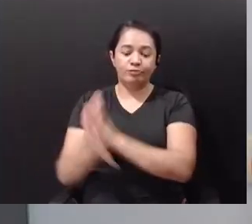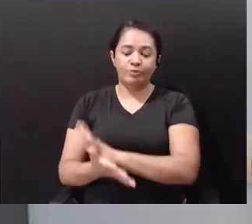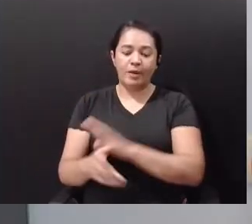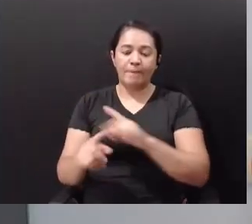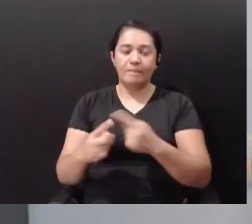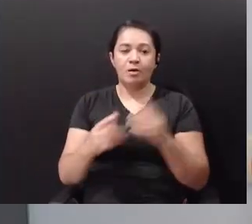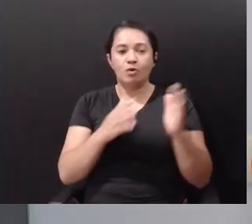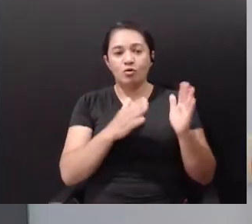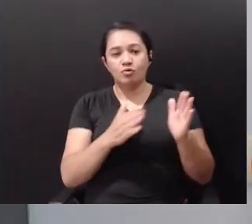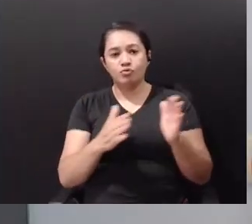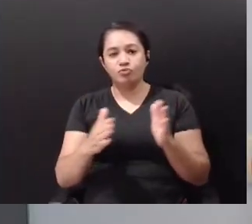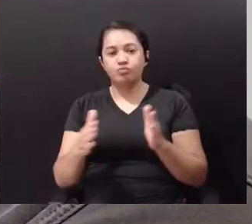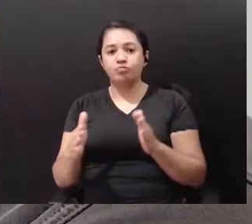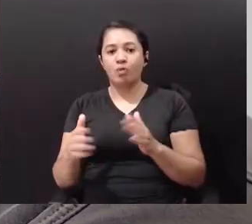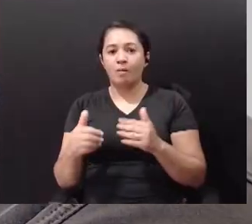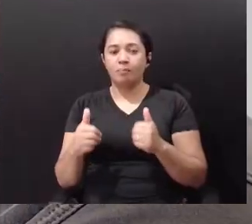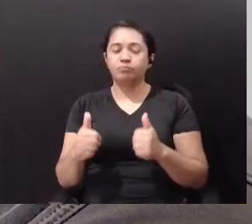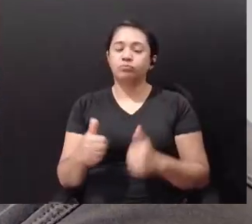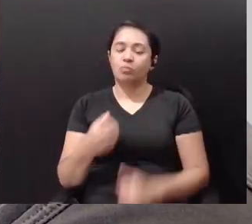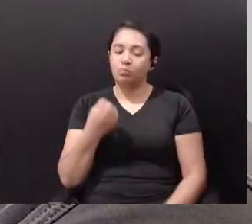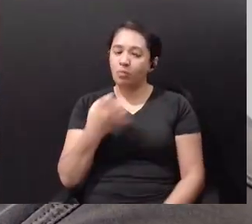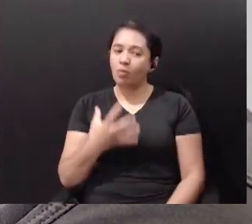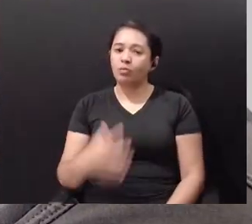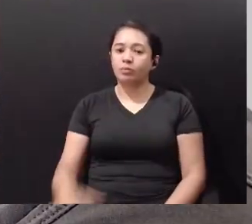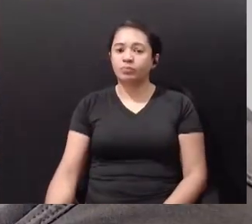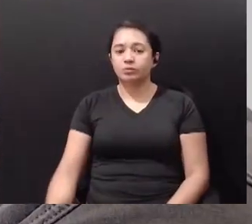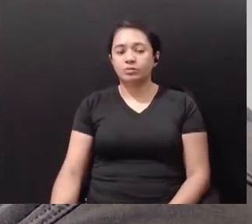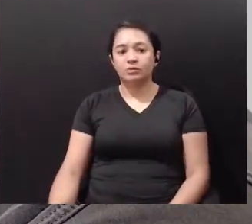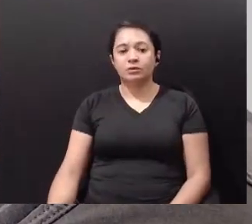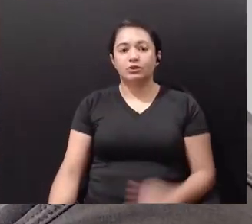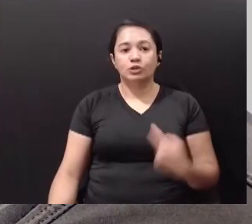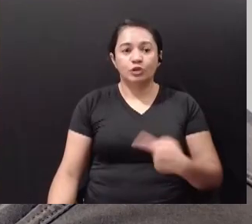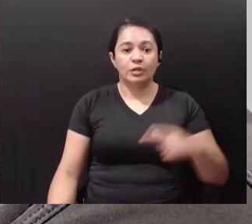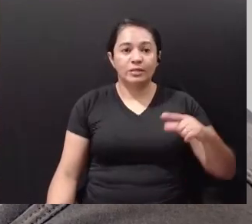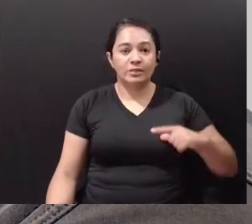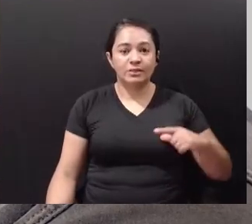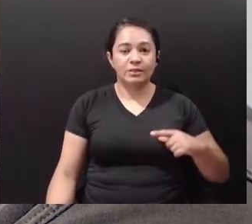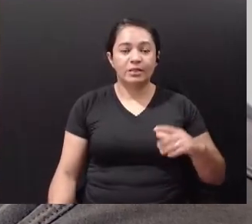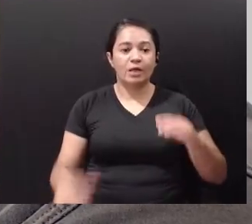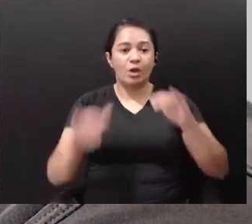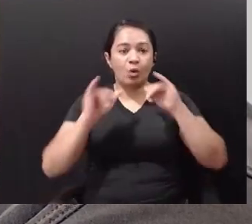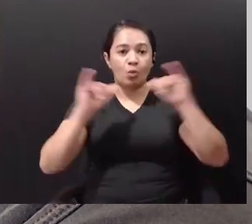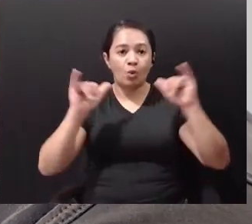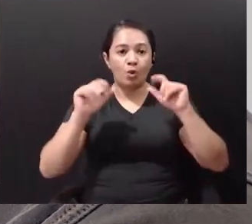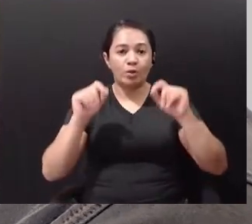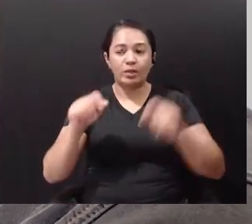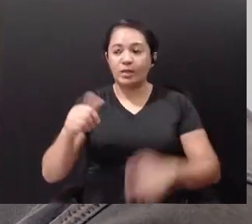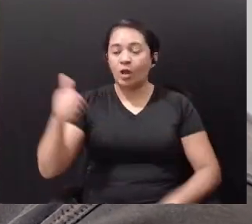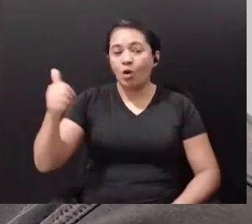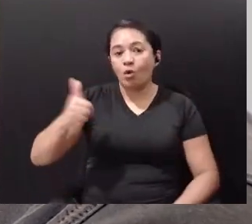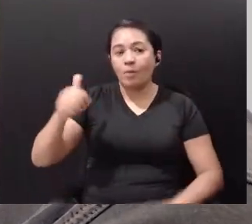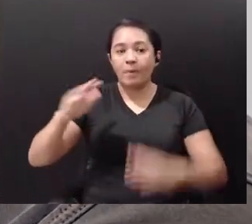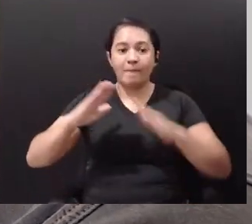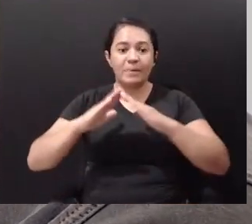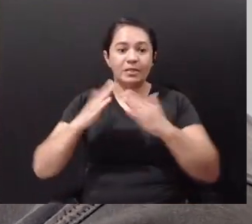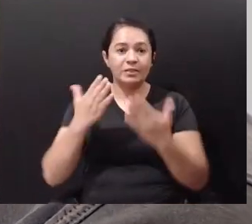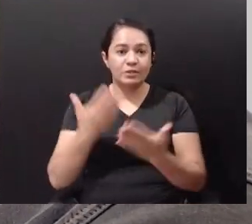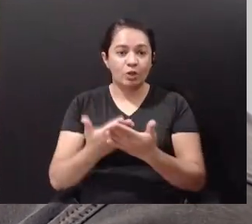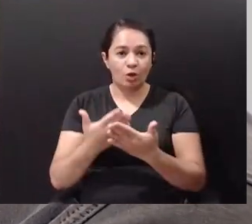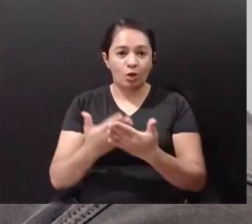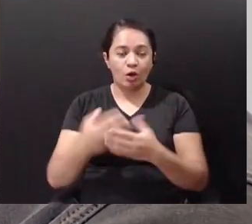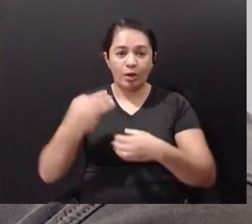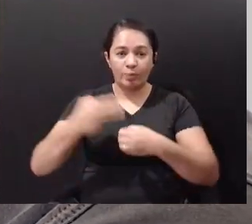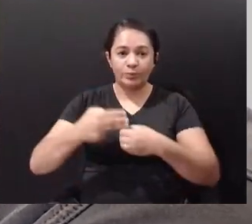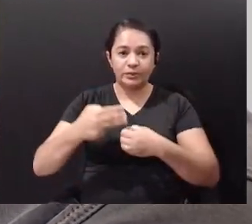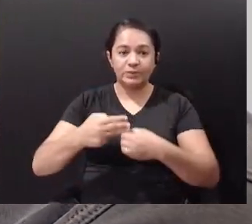um longo período de tempo. A gente tem as notícias de que ele foi um dos primeiros colégios de fato municipais de Campinas durante o